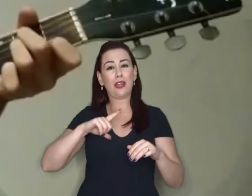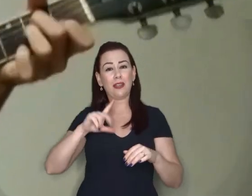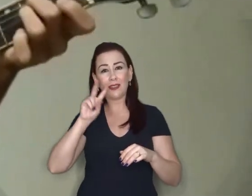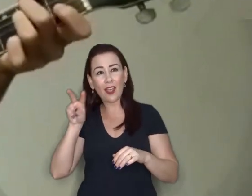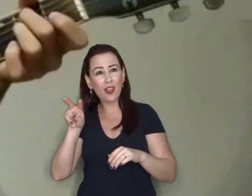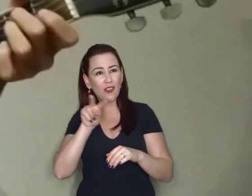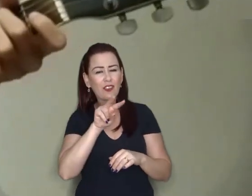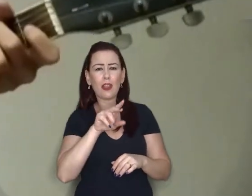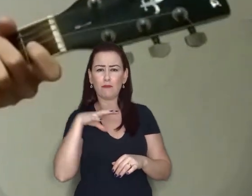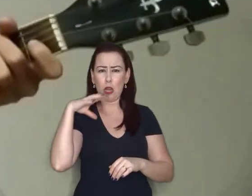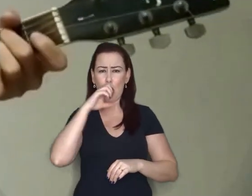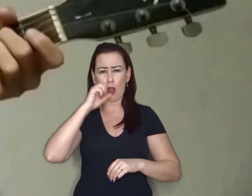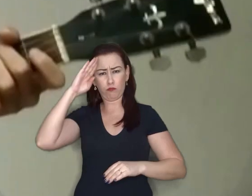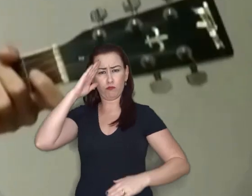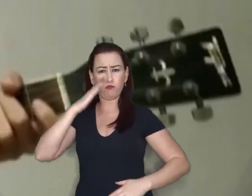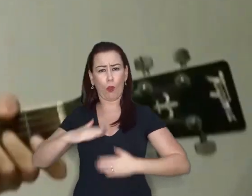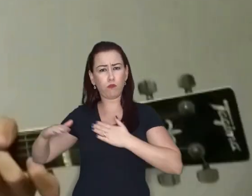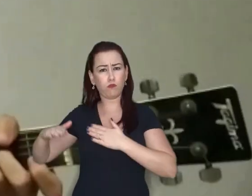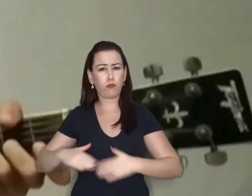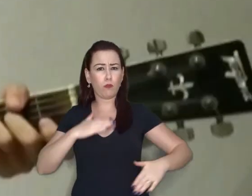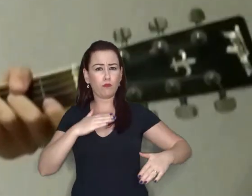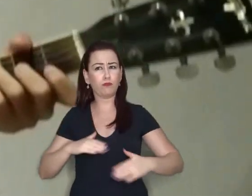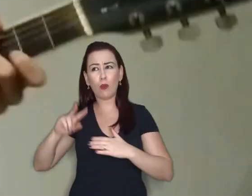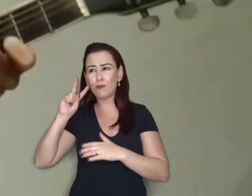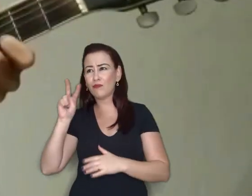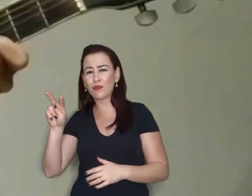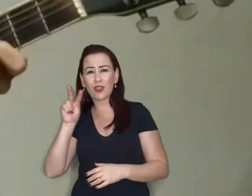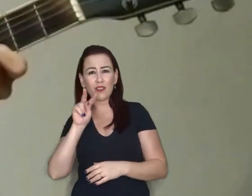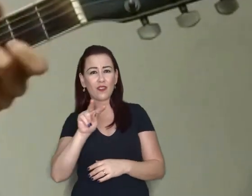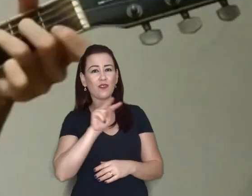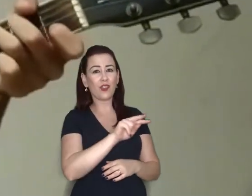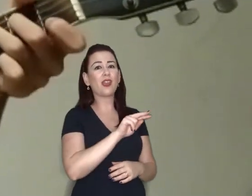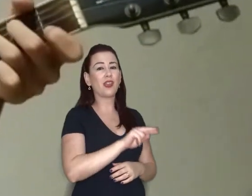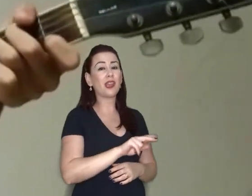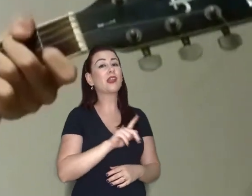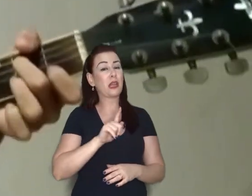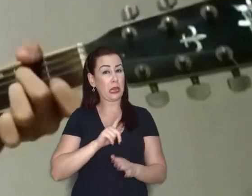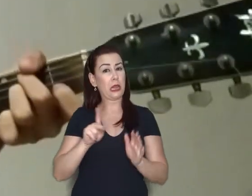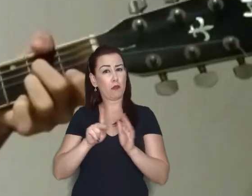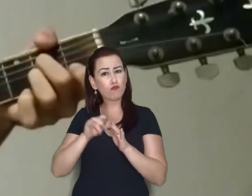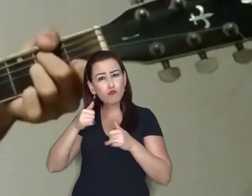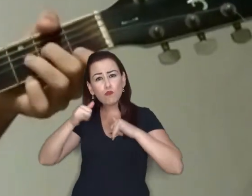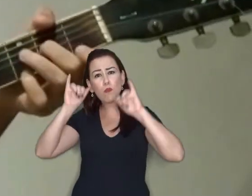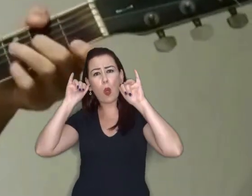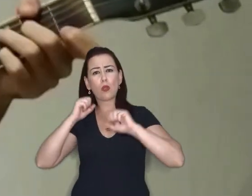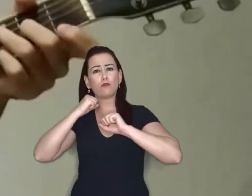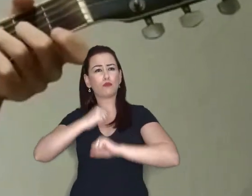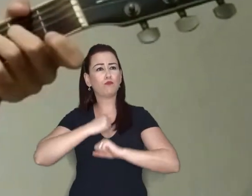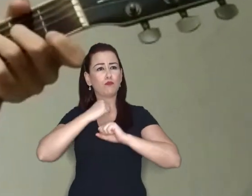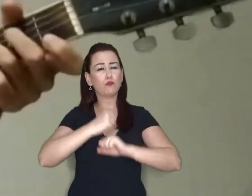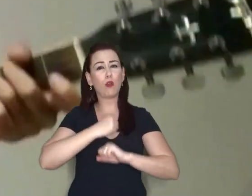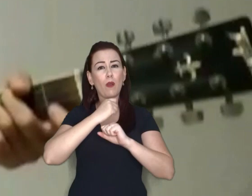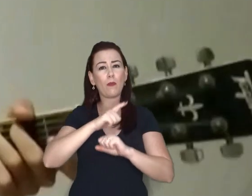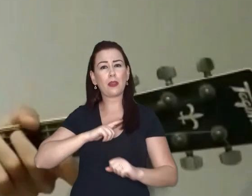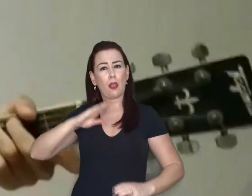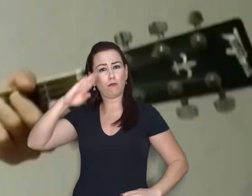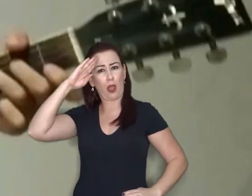desfilam ligeiros, vindo por Brotas e pelo Rio Vermelho, o